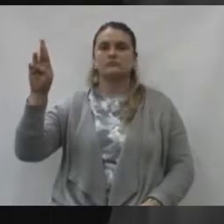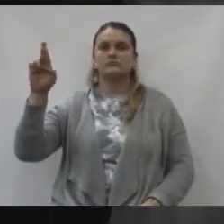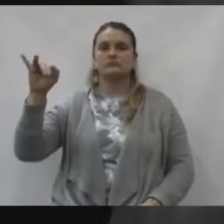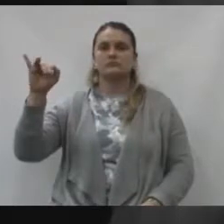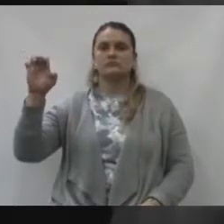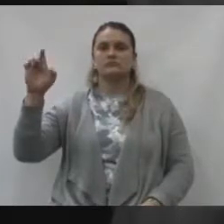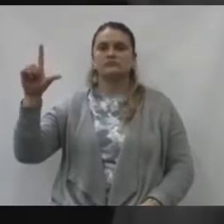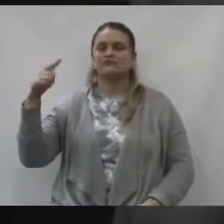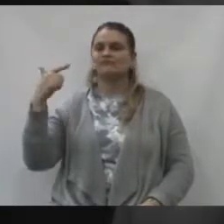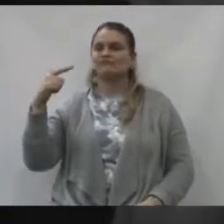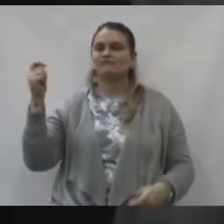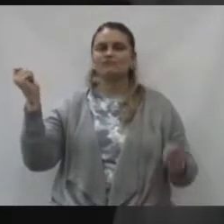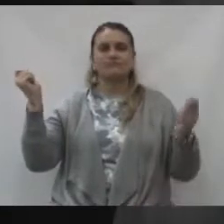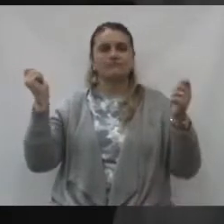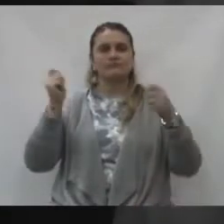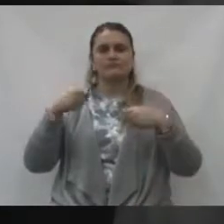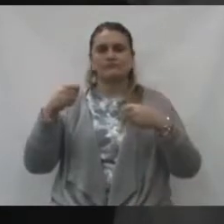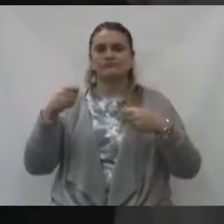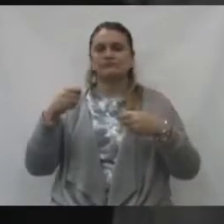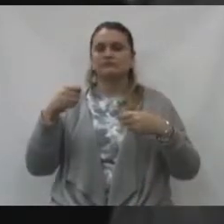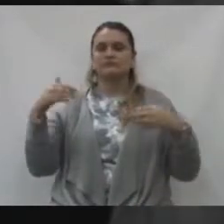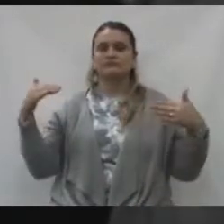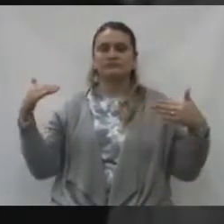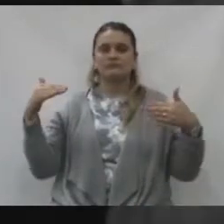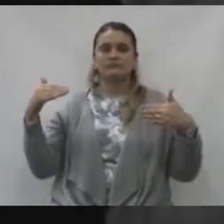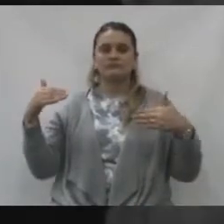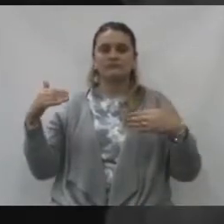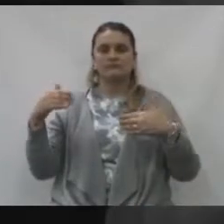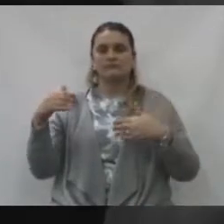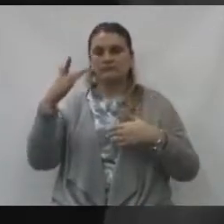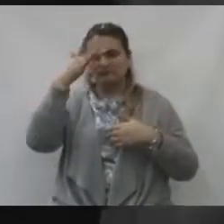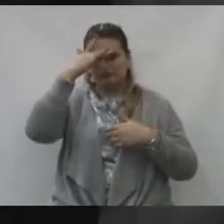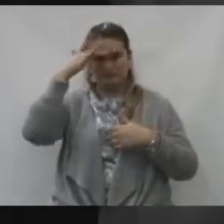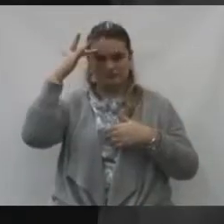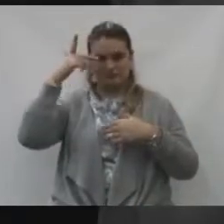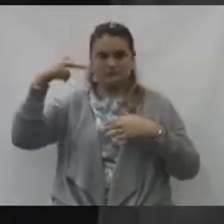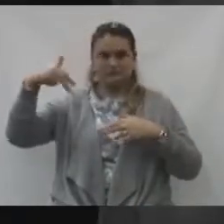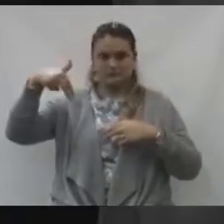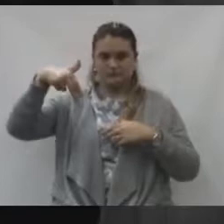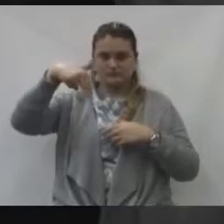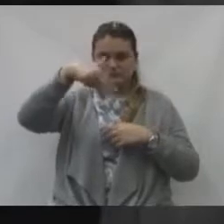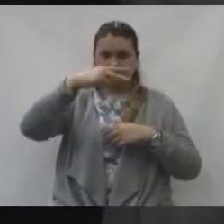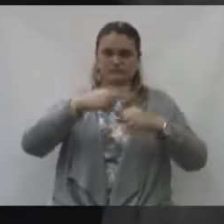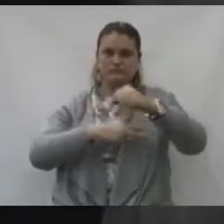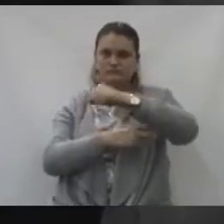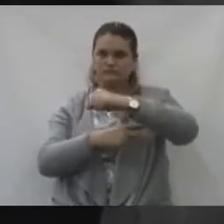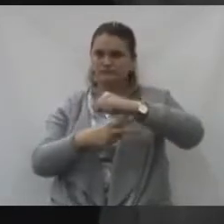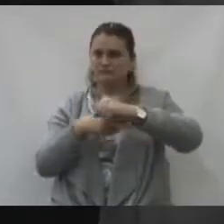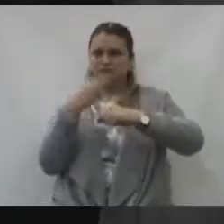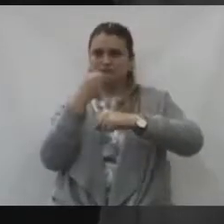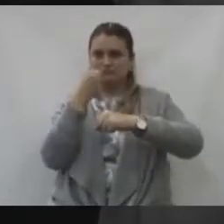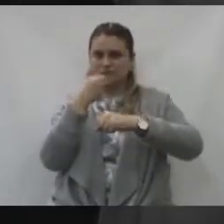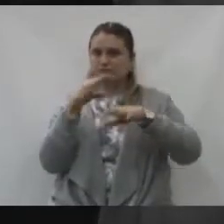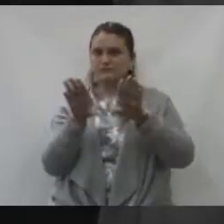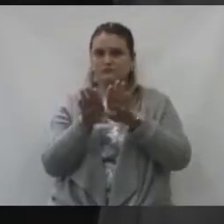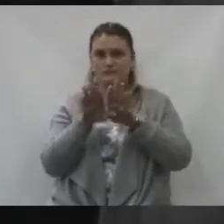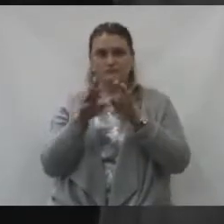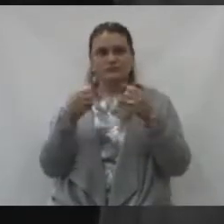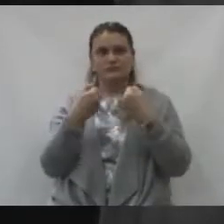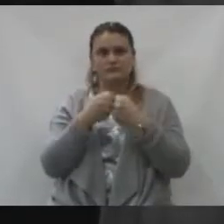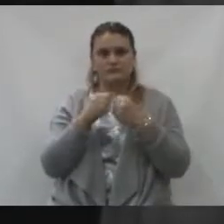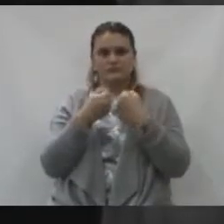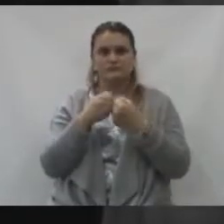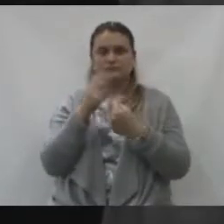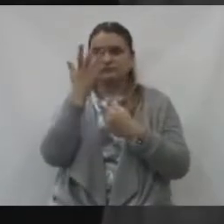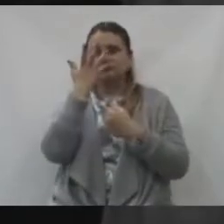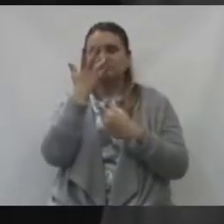essa ponte, ela não tinha condições de passagem nem para os habitantes que moram para lá, e tampouco a